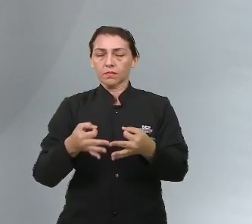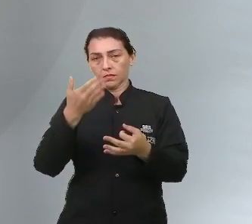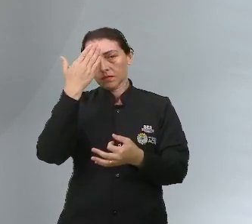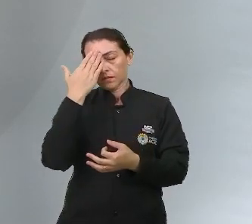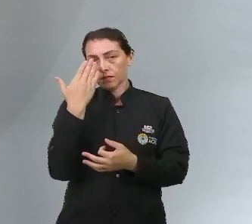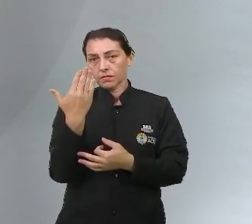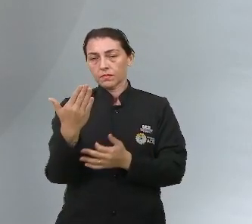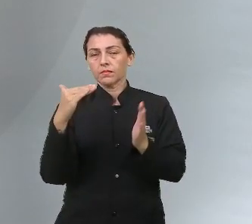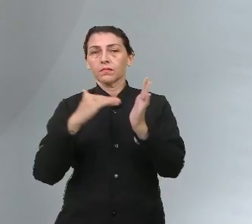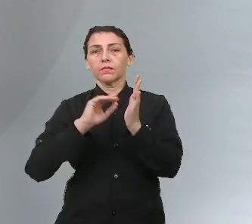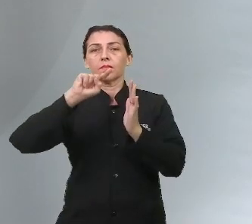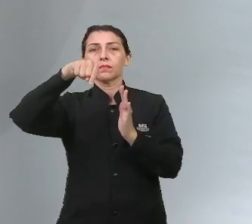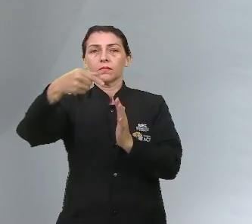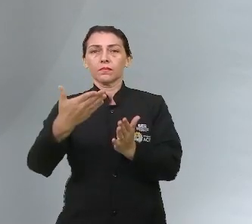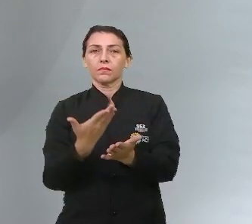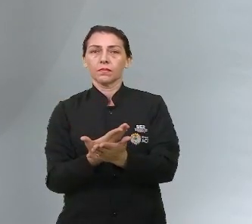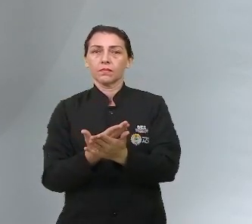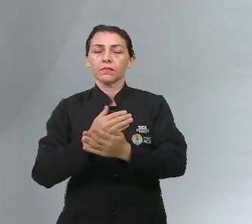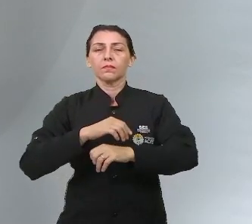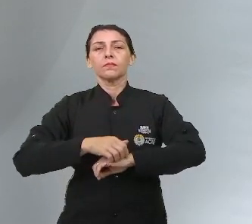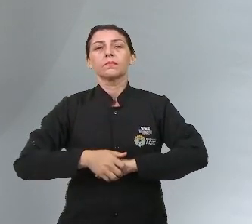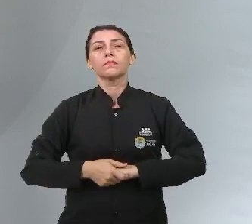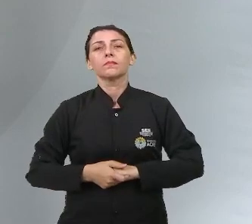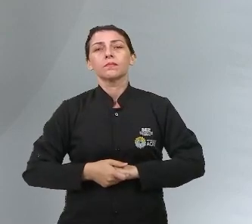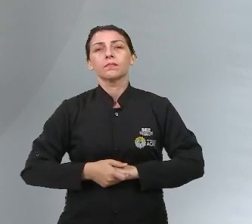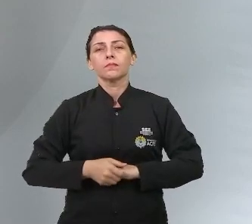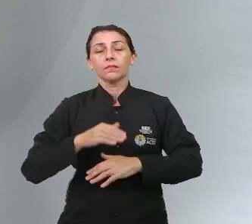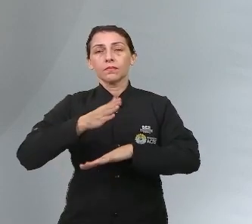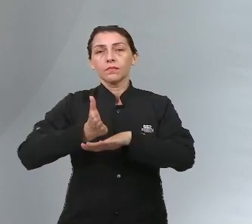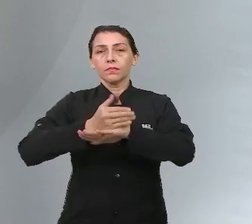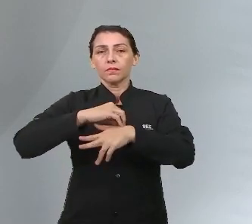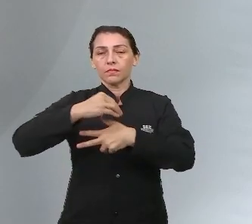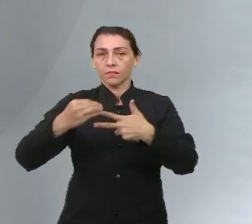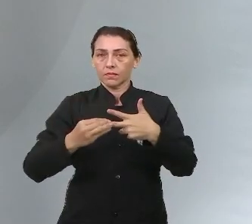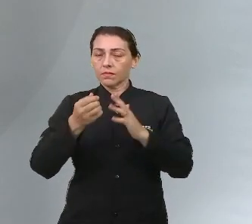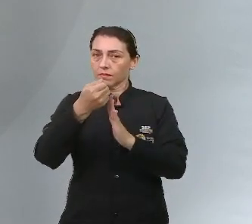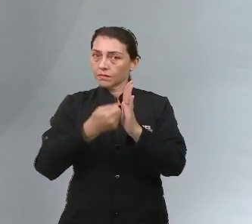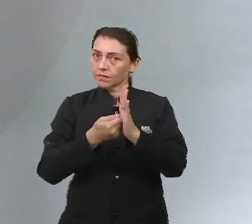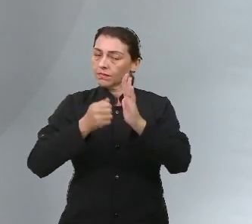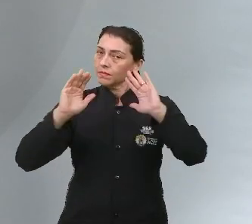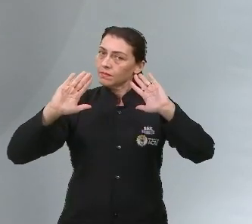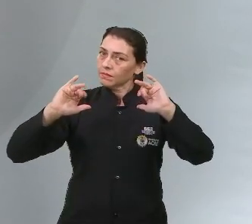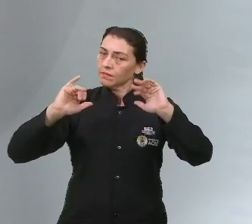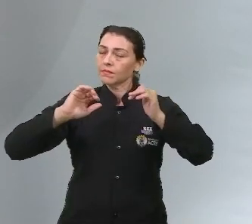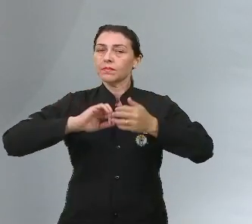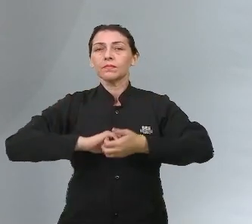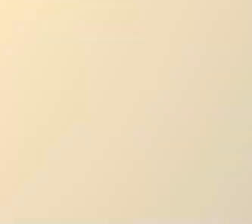Muito obrigada e até a próxima aula do Pré-ENEM Legal sobre redação.